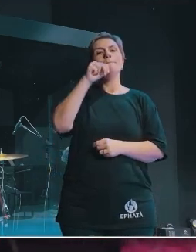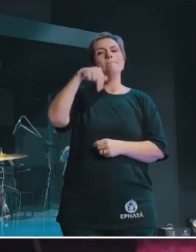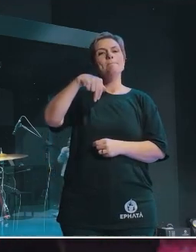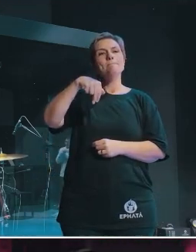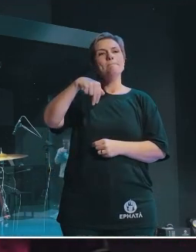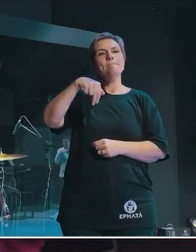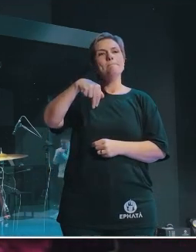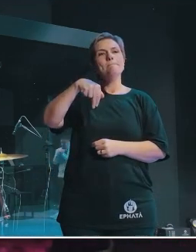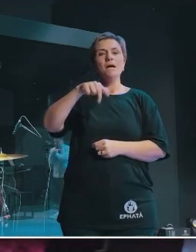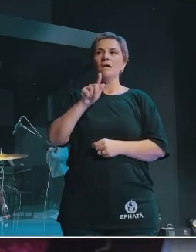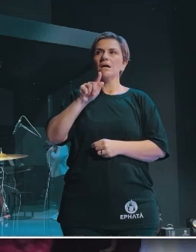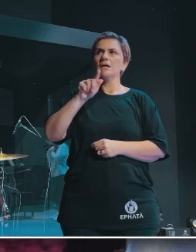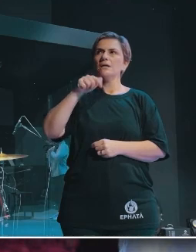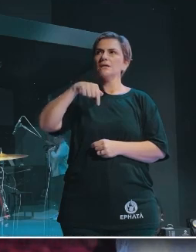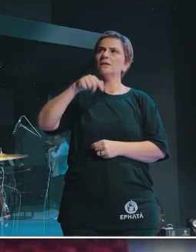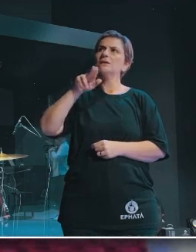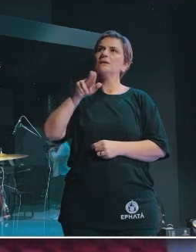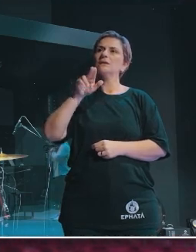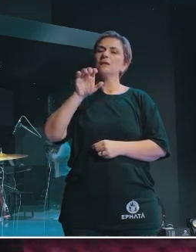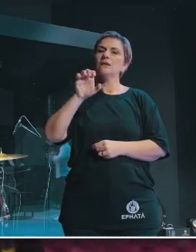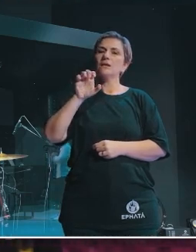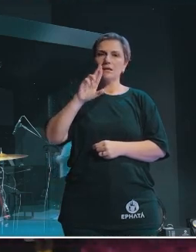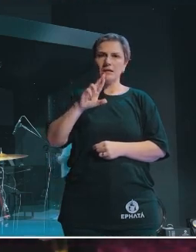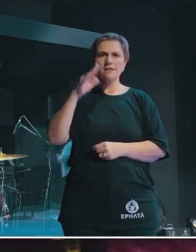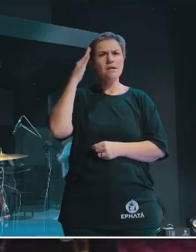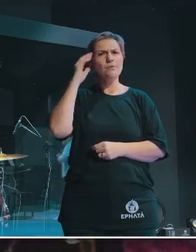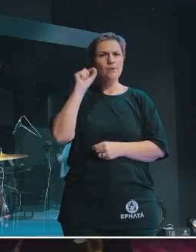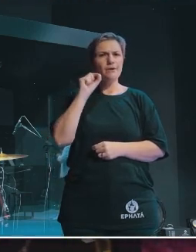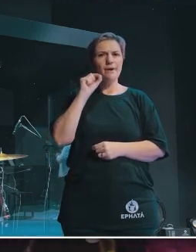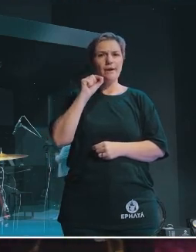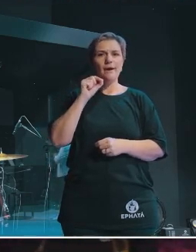Eu termino dizendo para você que eu encontrei um bunker.